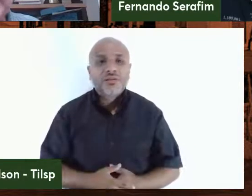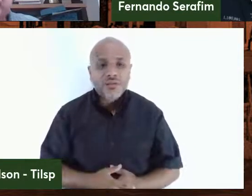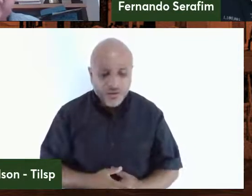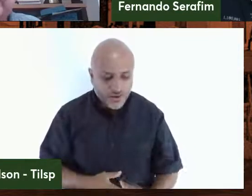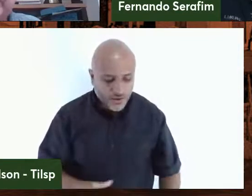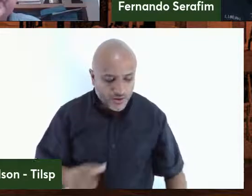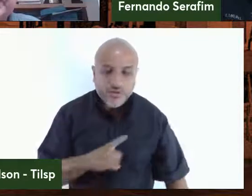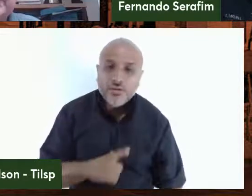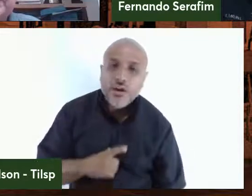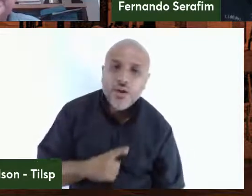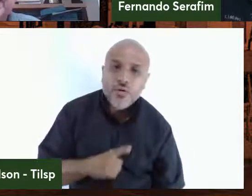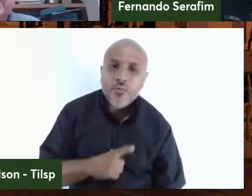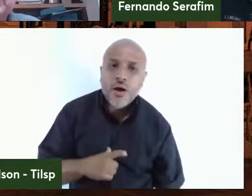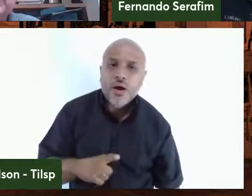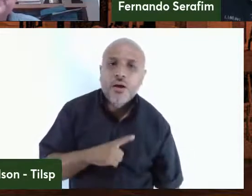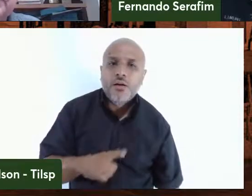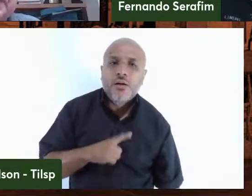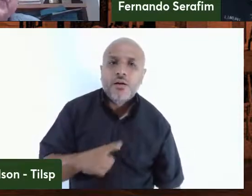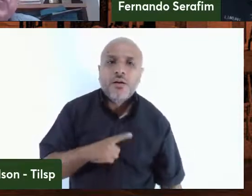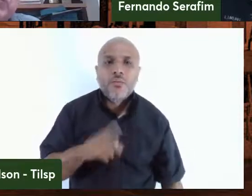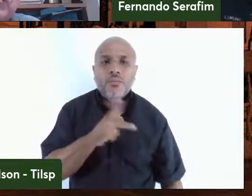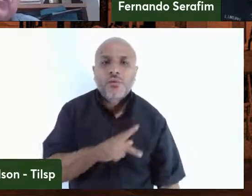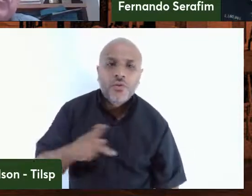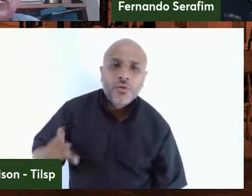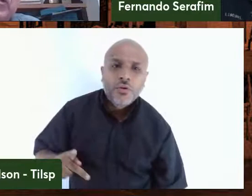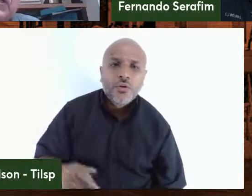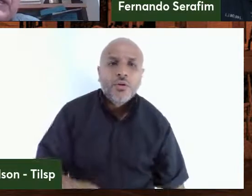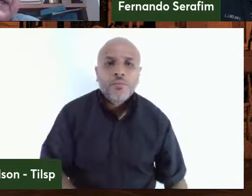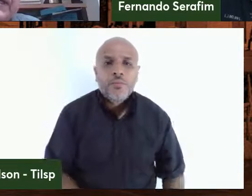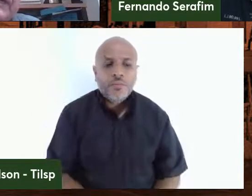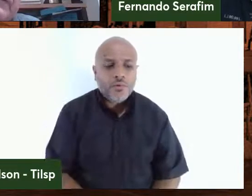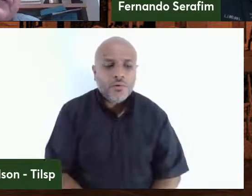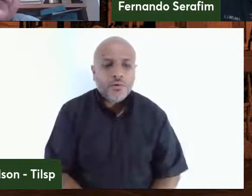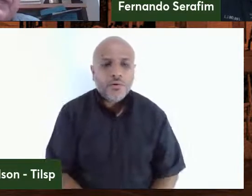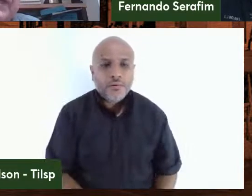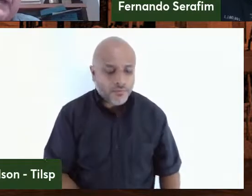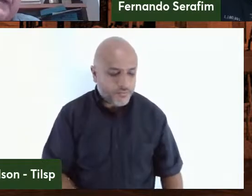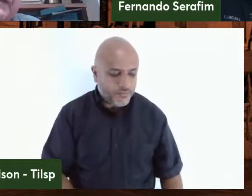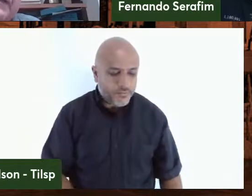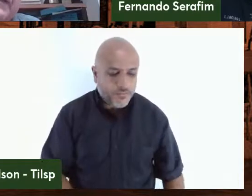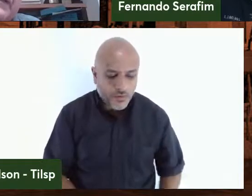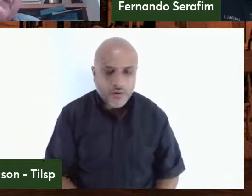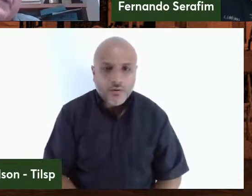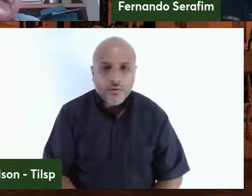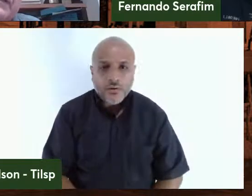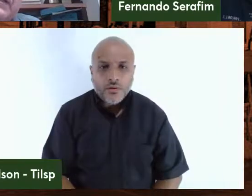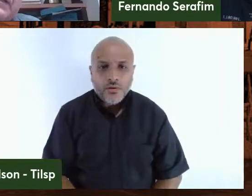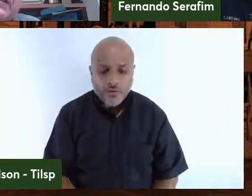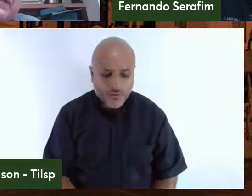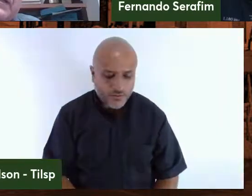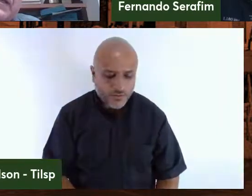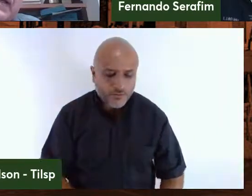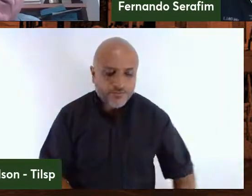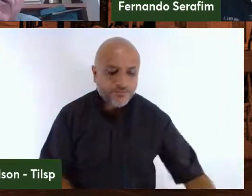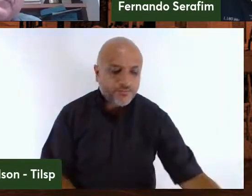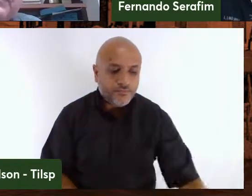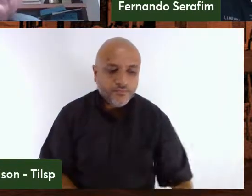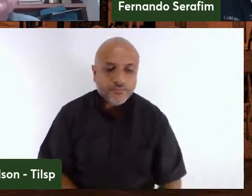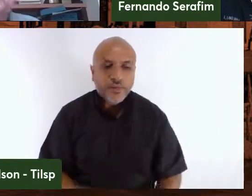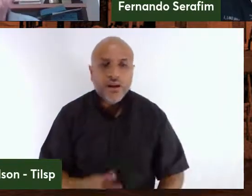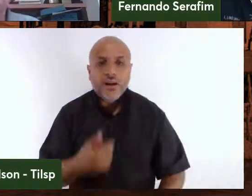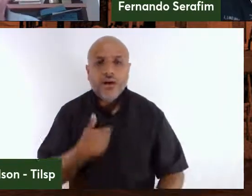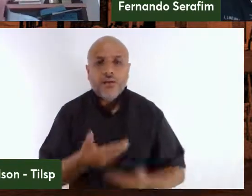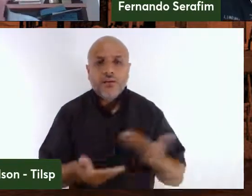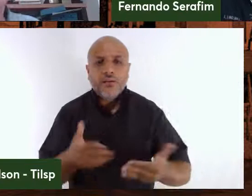uma professora de francês em Manaus que me apresentou um autor, o Flaubert, e leu